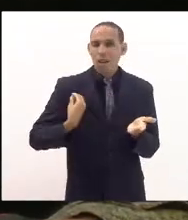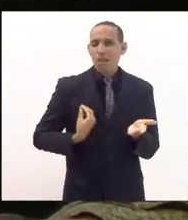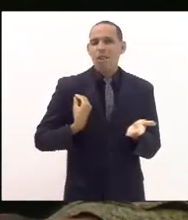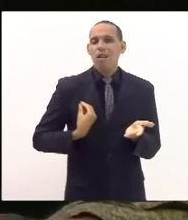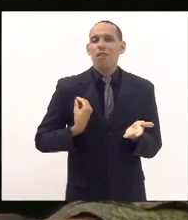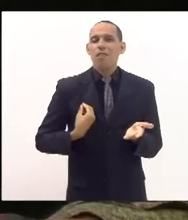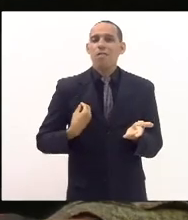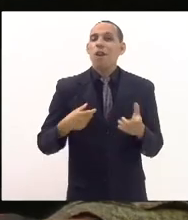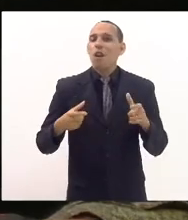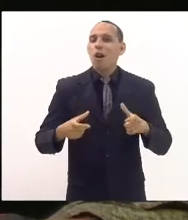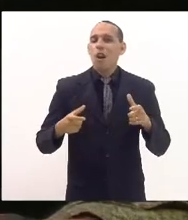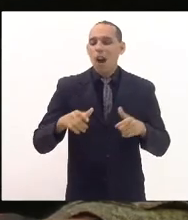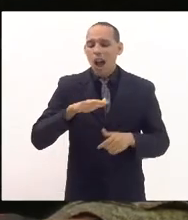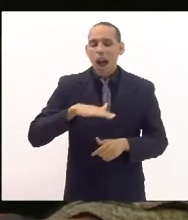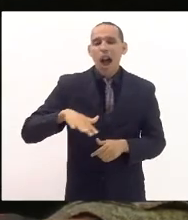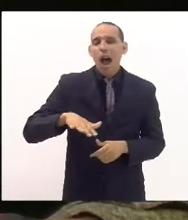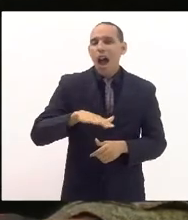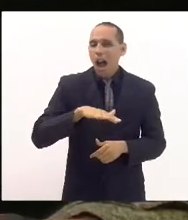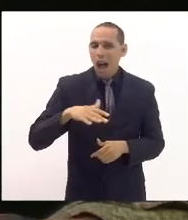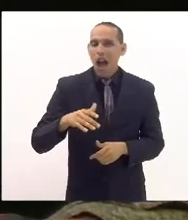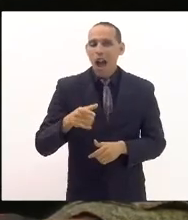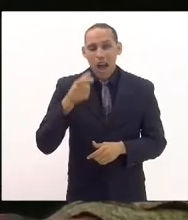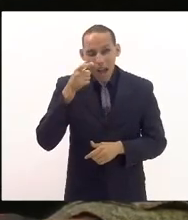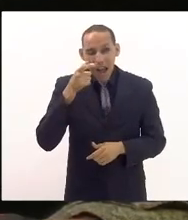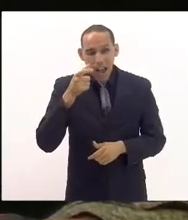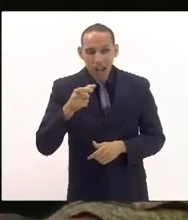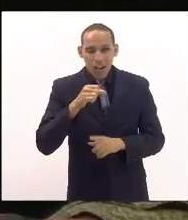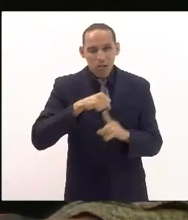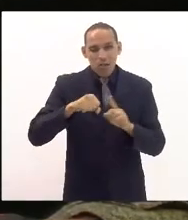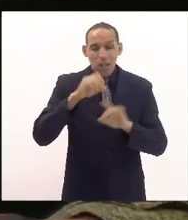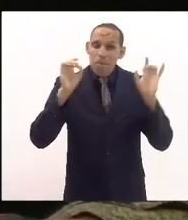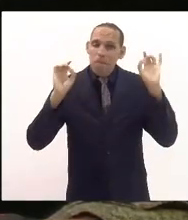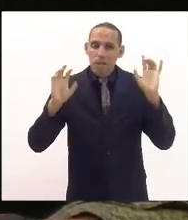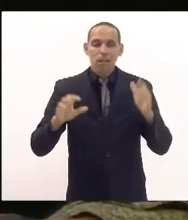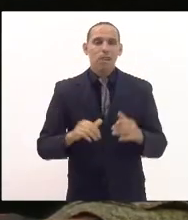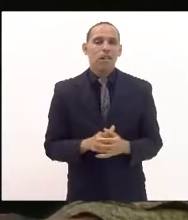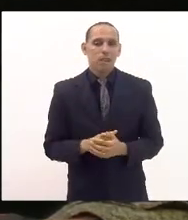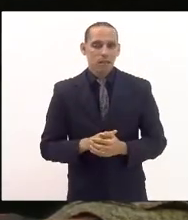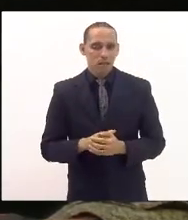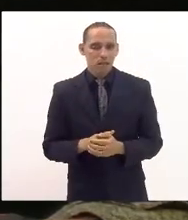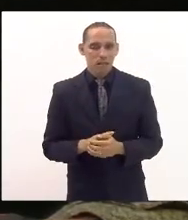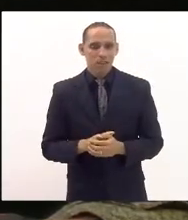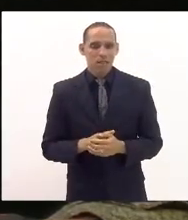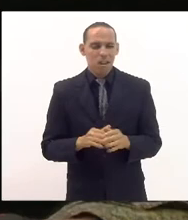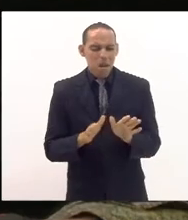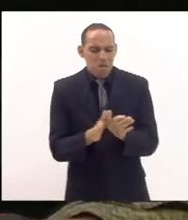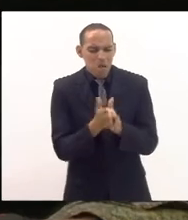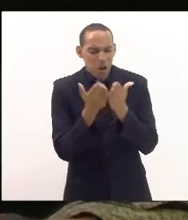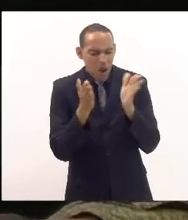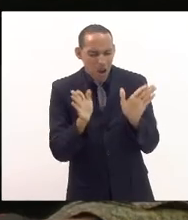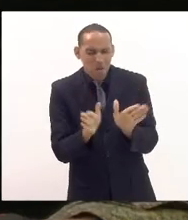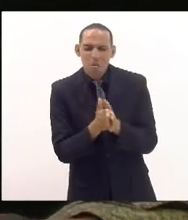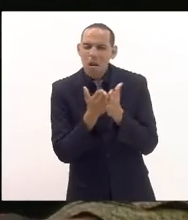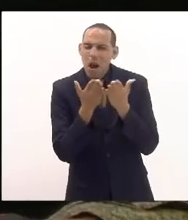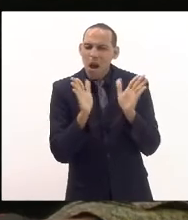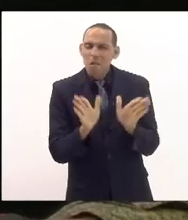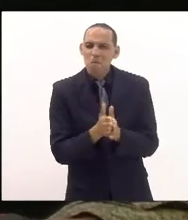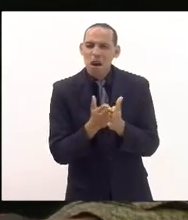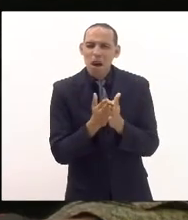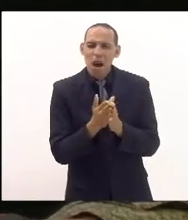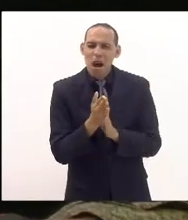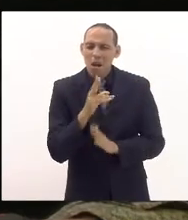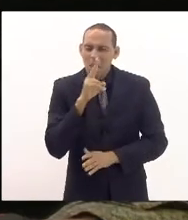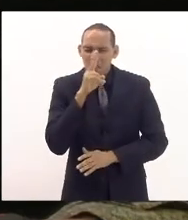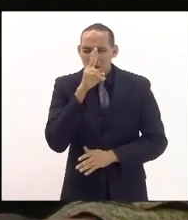nas chamadas áreas de especial interesse social com extrema precariedade muitas